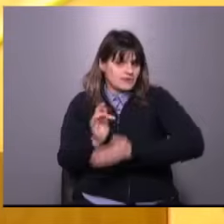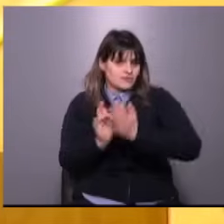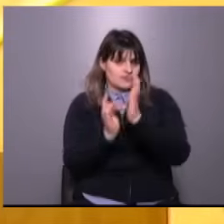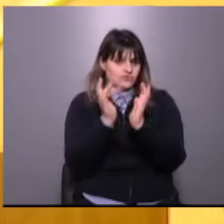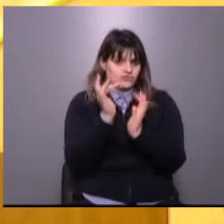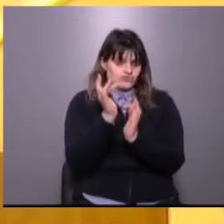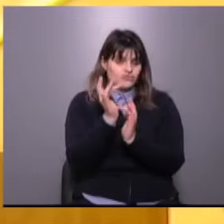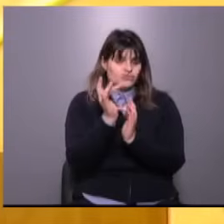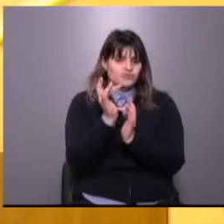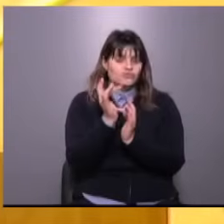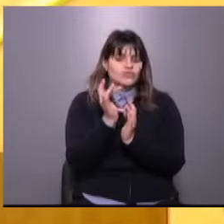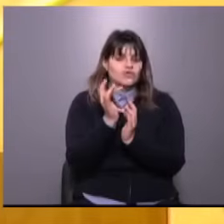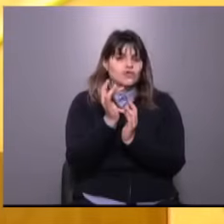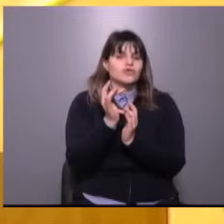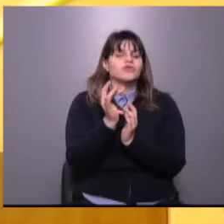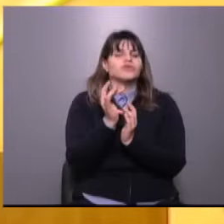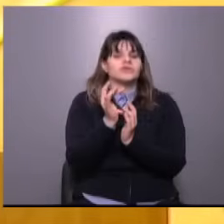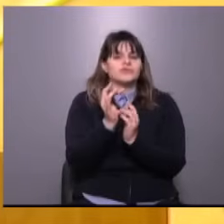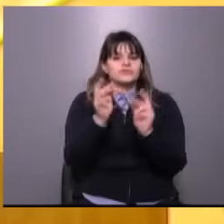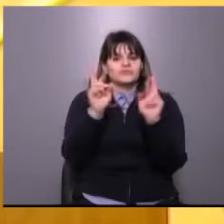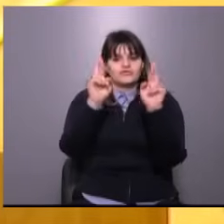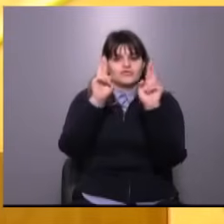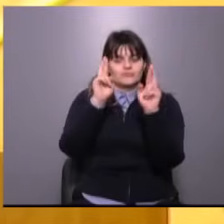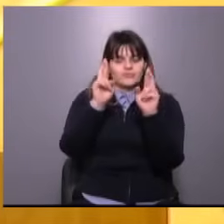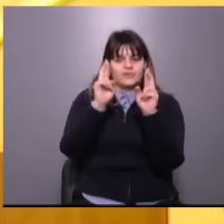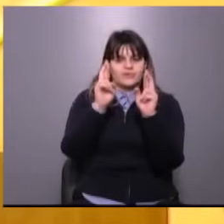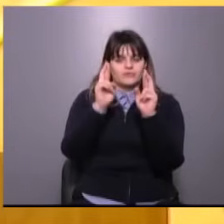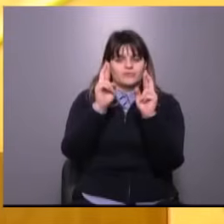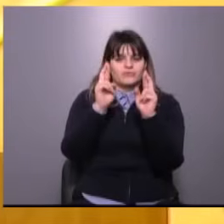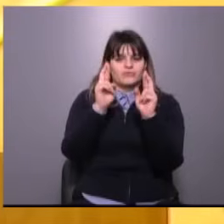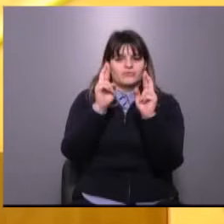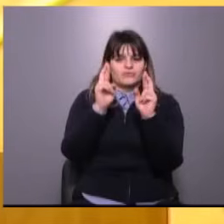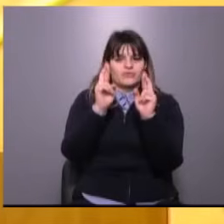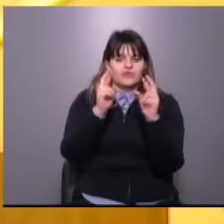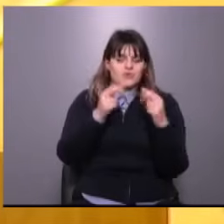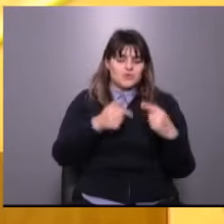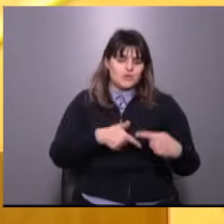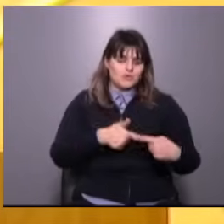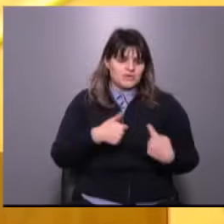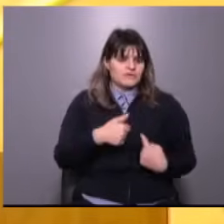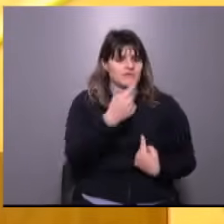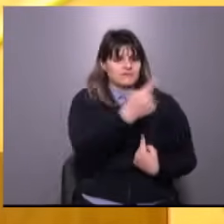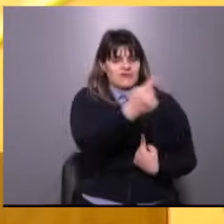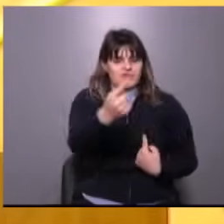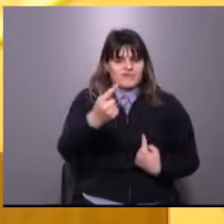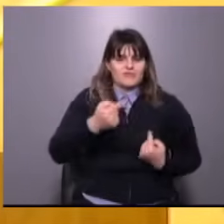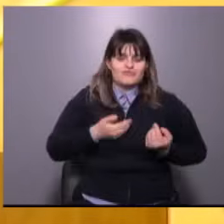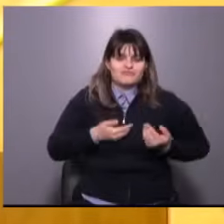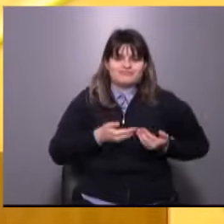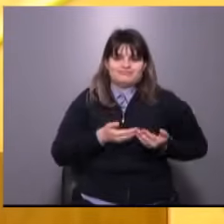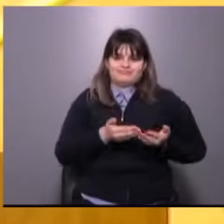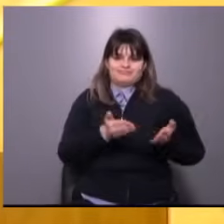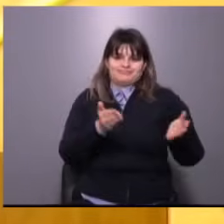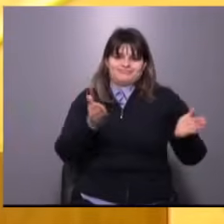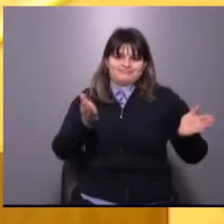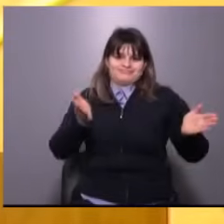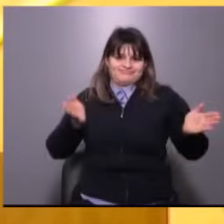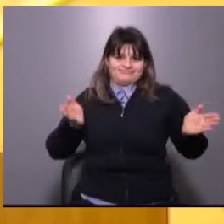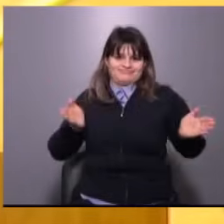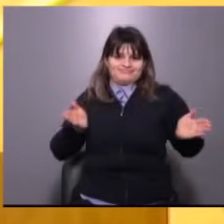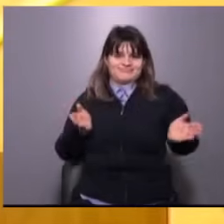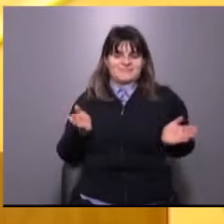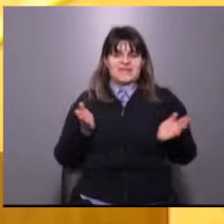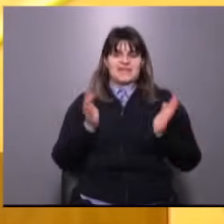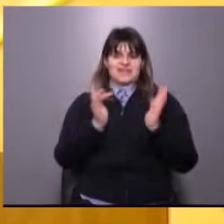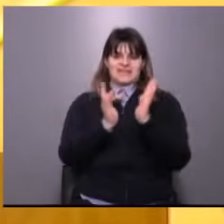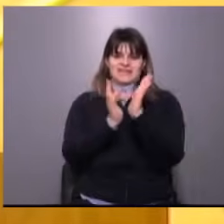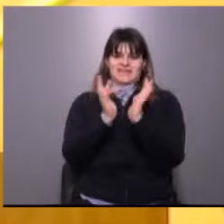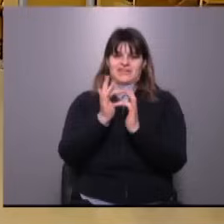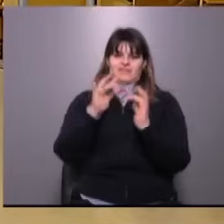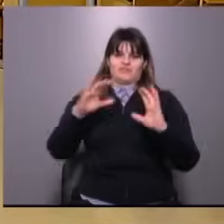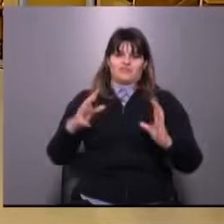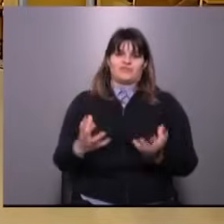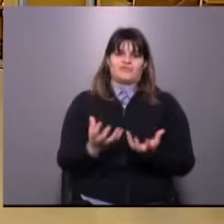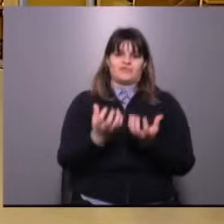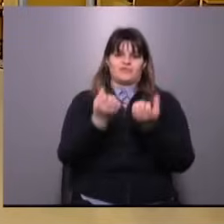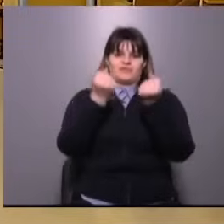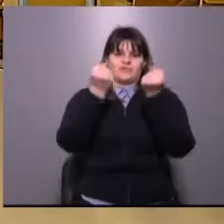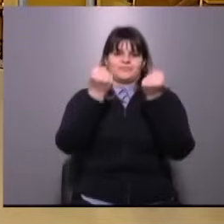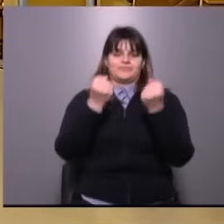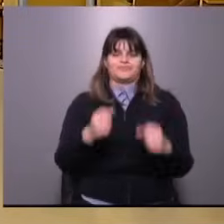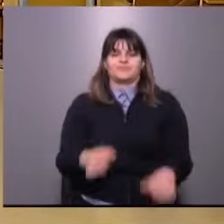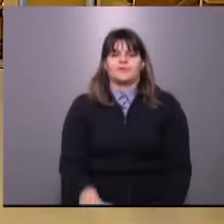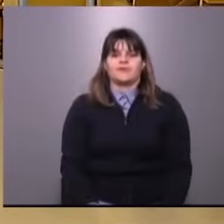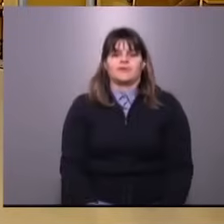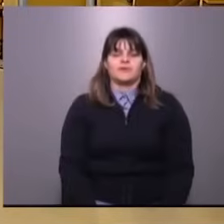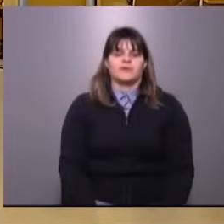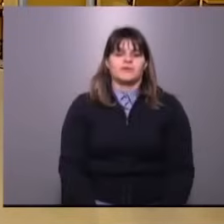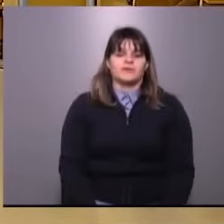do Menino Jesus que temos connosco, possamos abrir de par em par as portas do nosso coração a Cristo